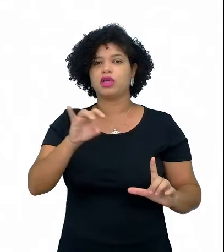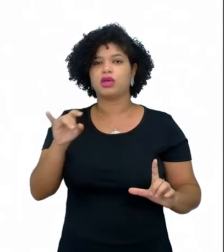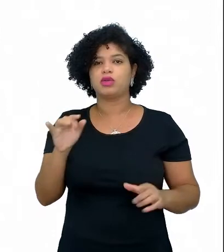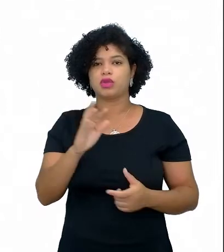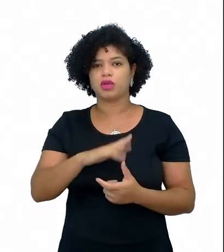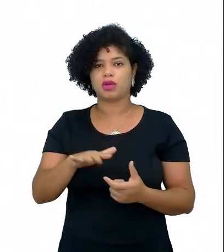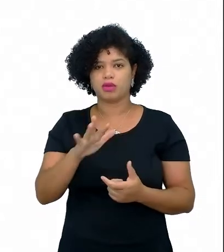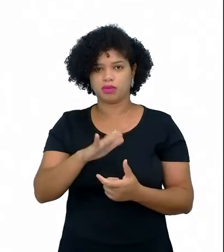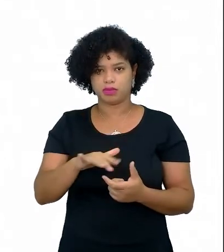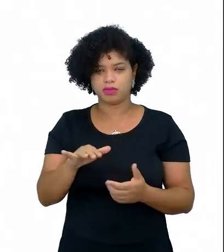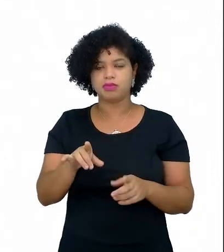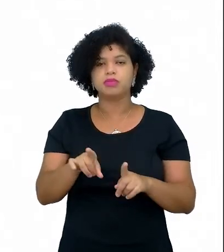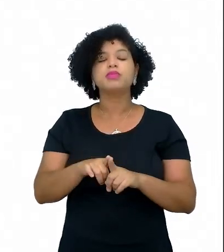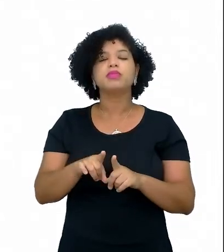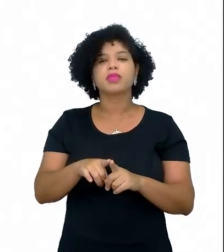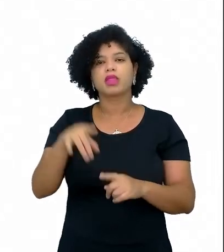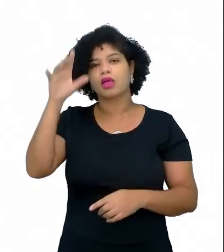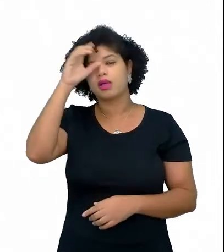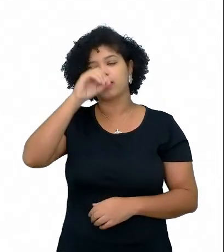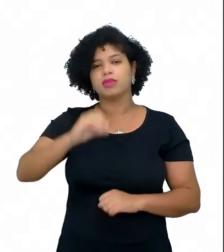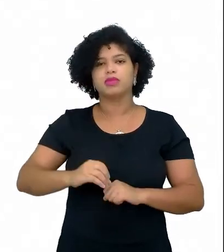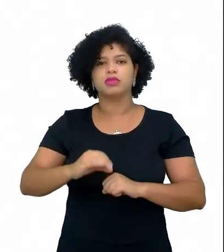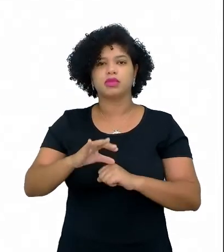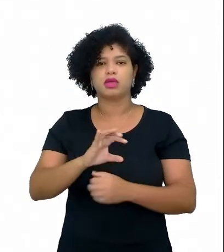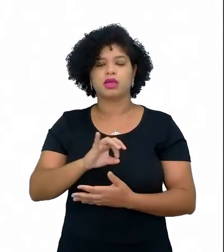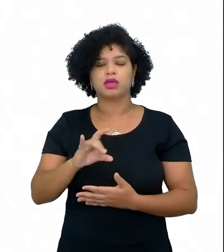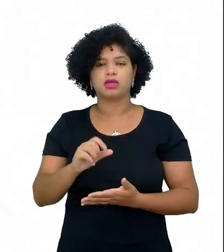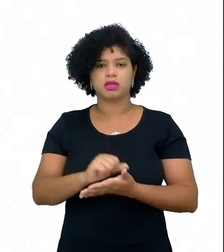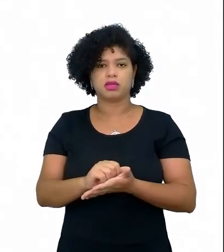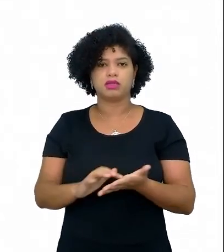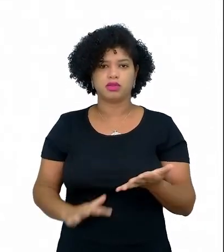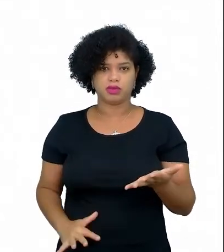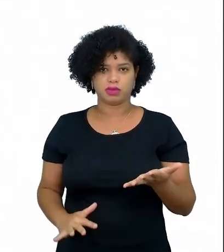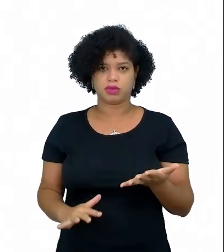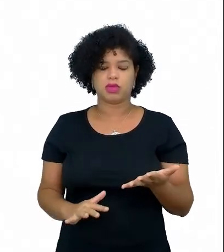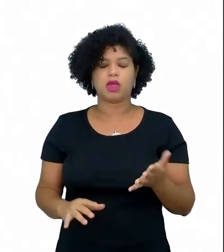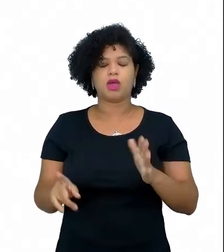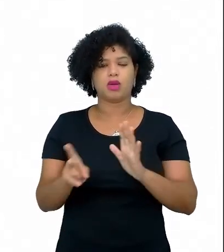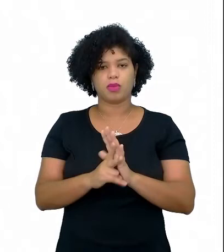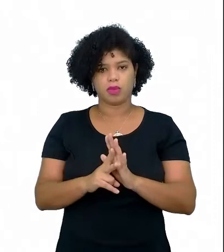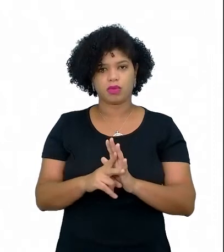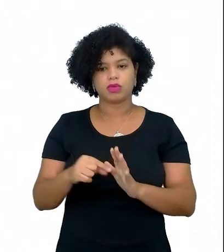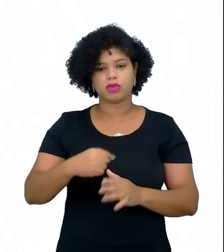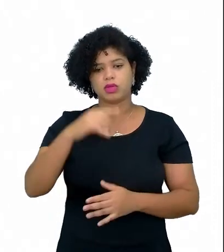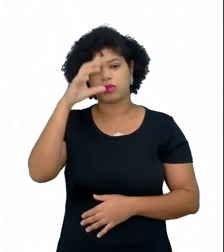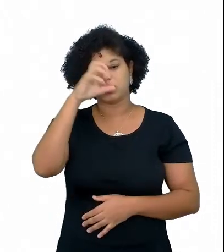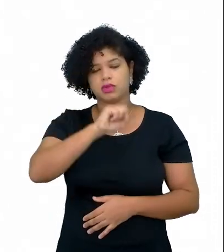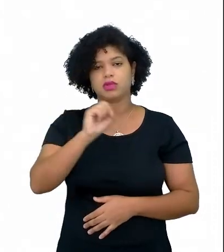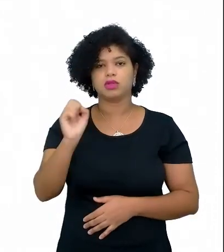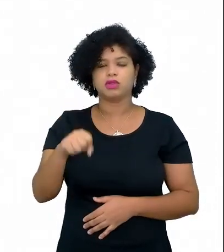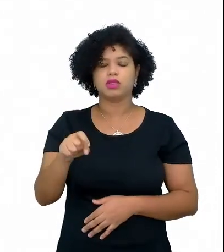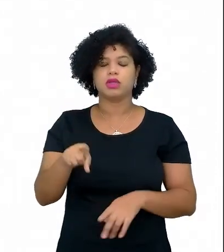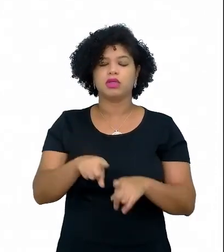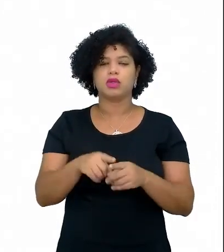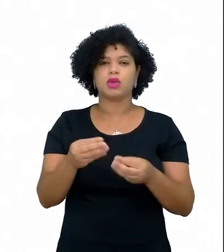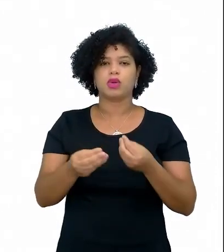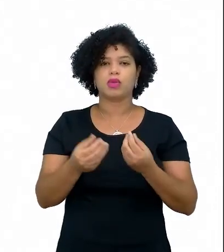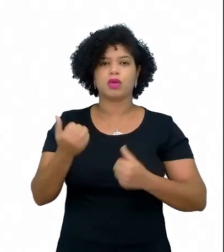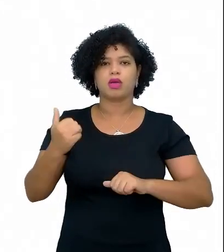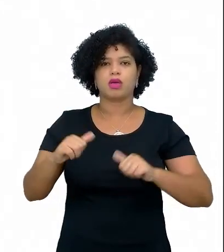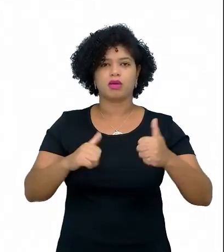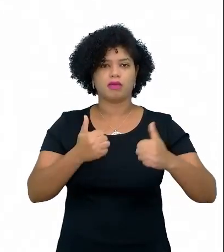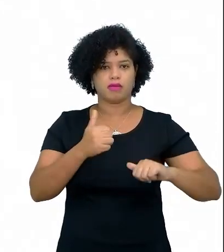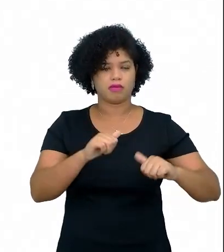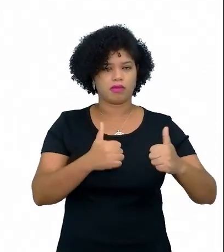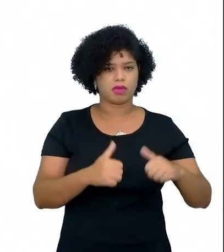o tempo de aprendizagem, nós sabemos que cada atividade aí ela demarca um tempo para a gente aprender, e os nossos meios de avaliação, como